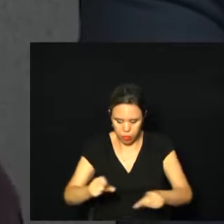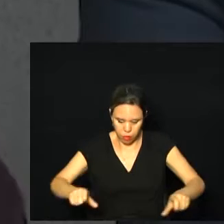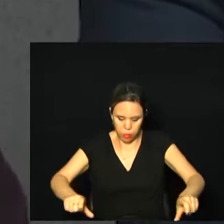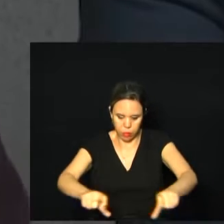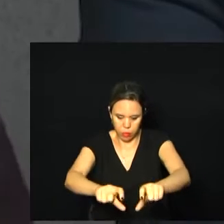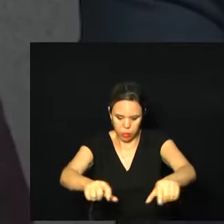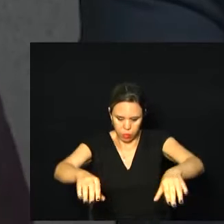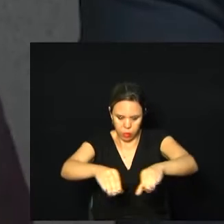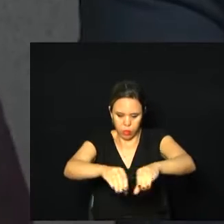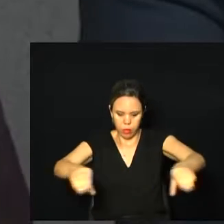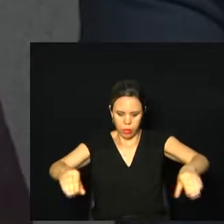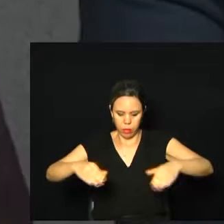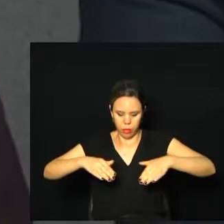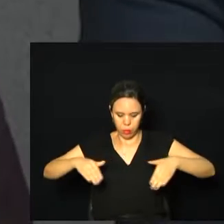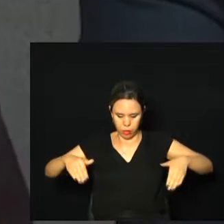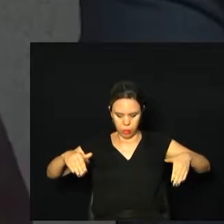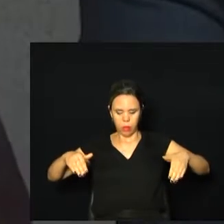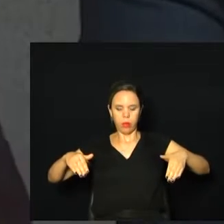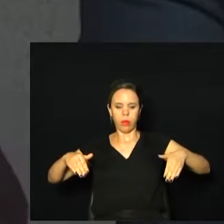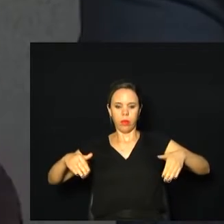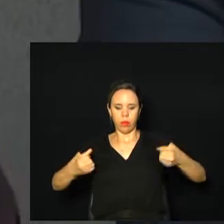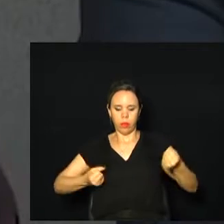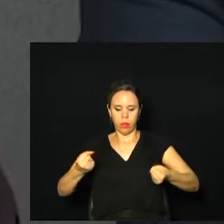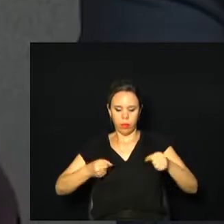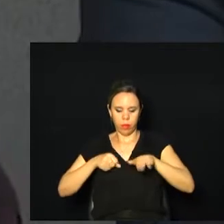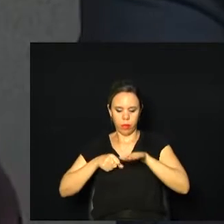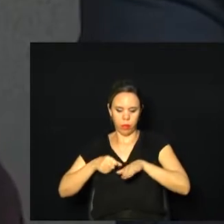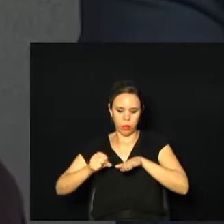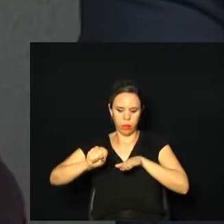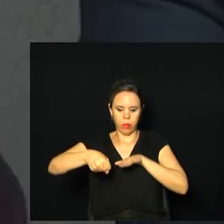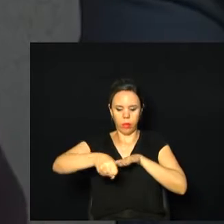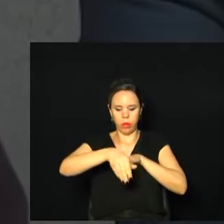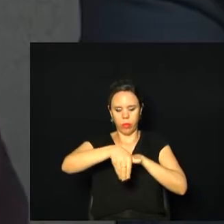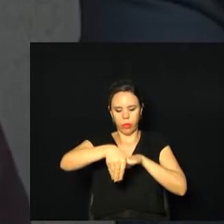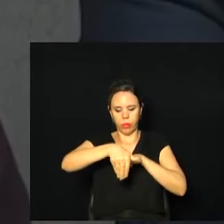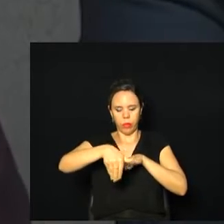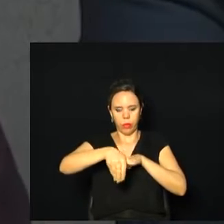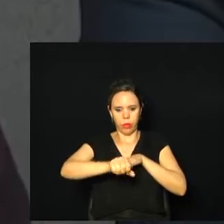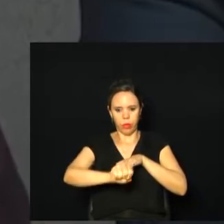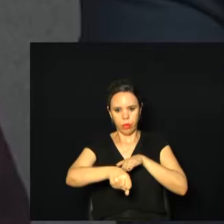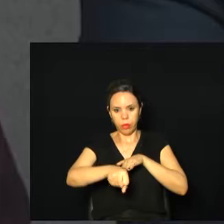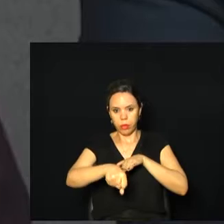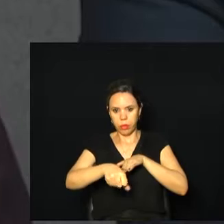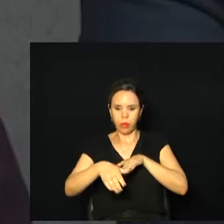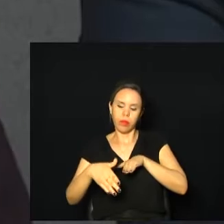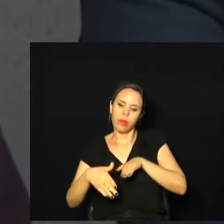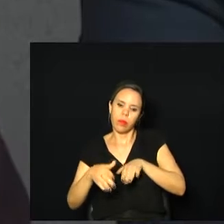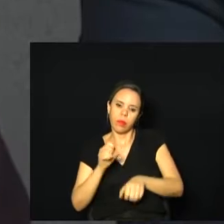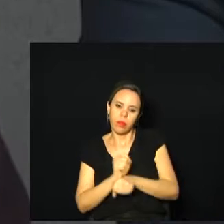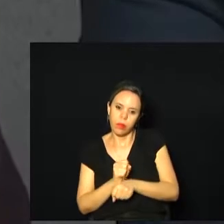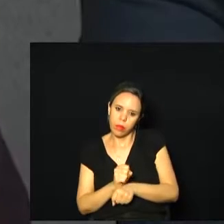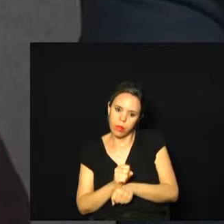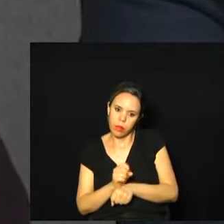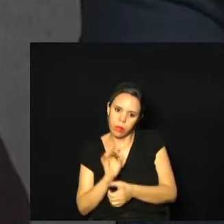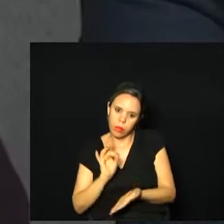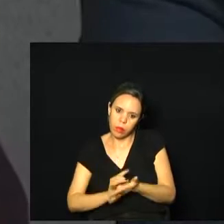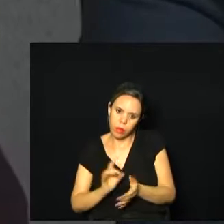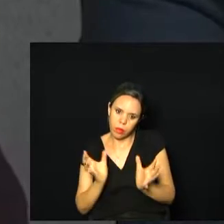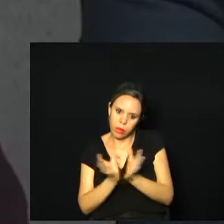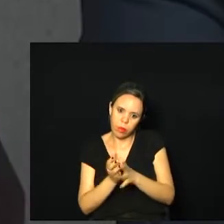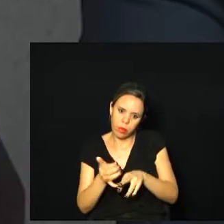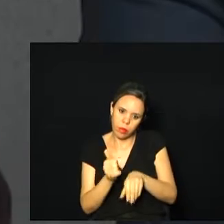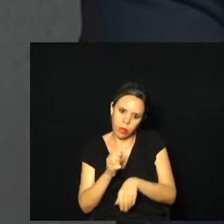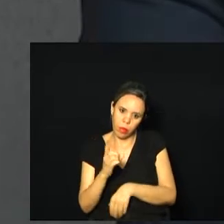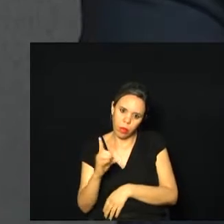parar ali antes do semáforo, né? Isso foi falado agora, mas é uma coisa que o senhor pediu para a gente fazer. E realmente a equipe da